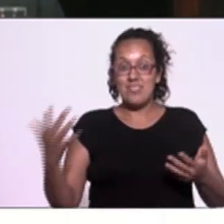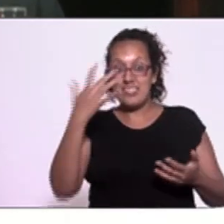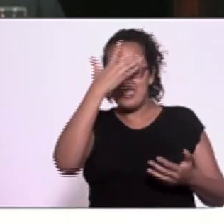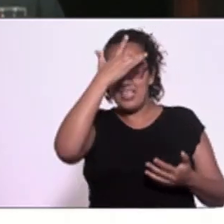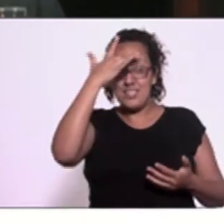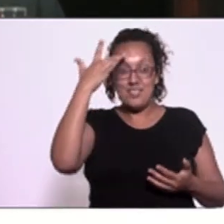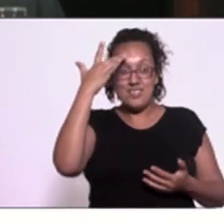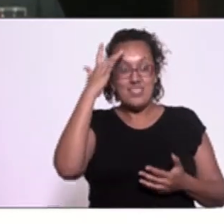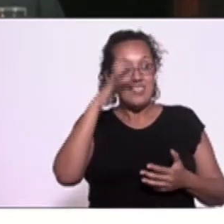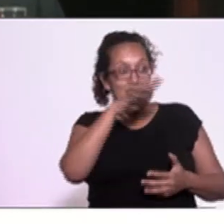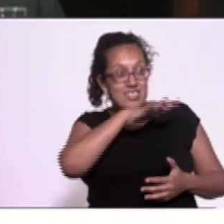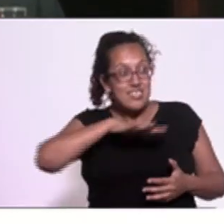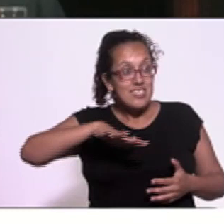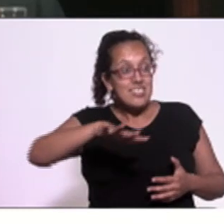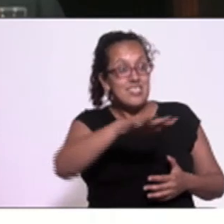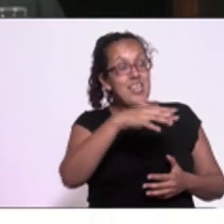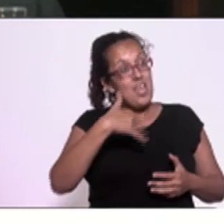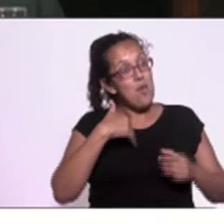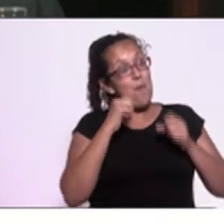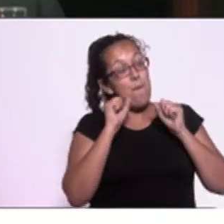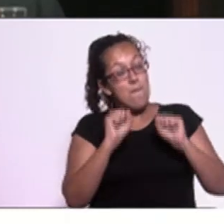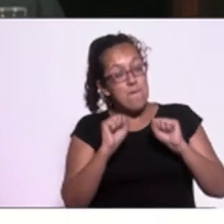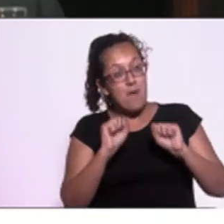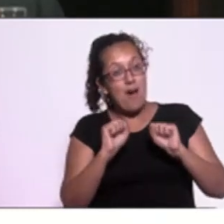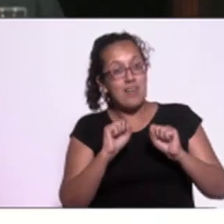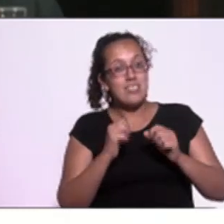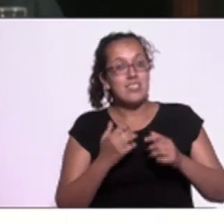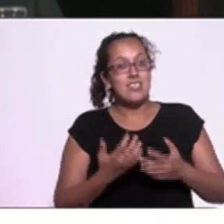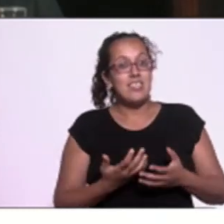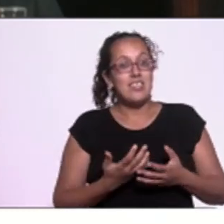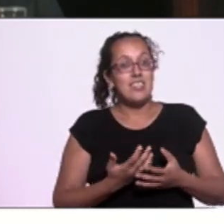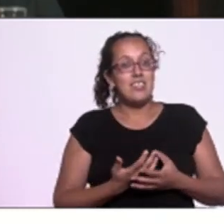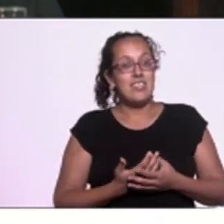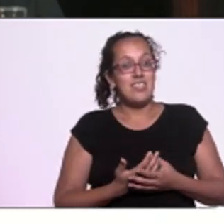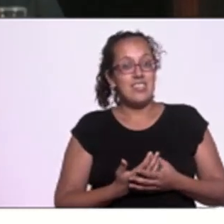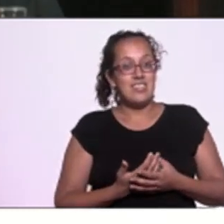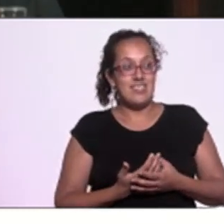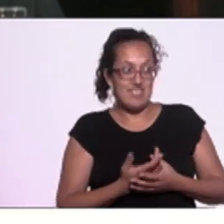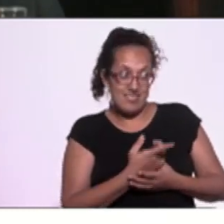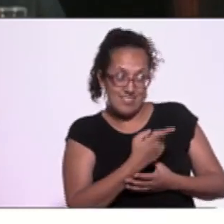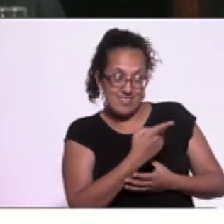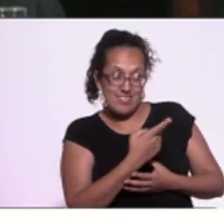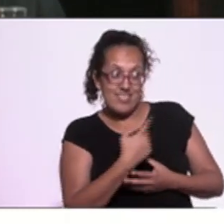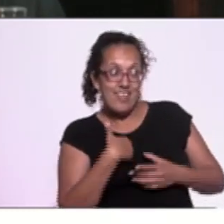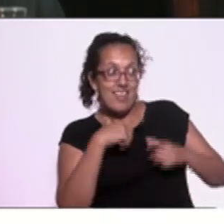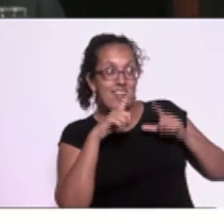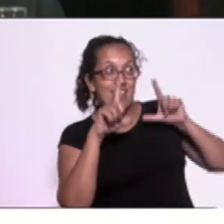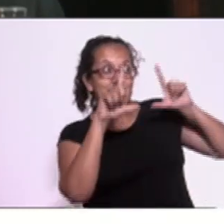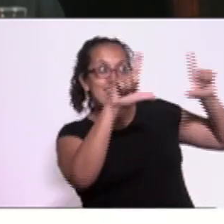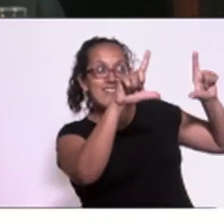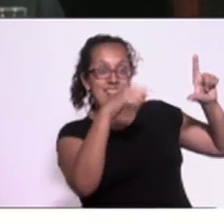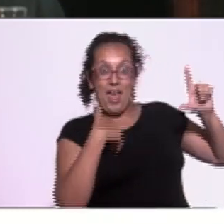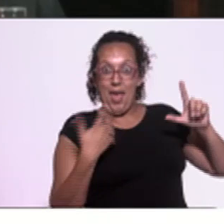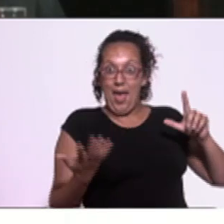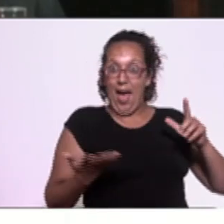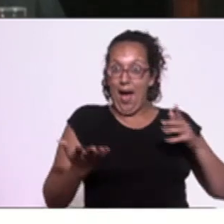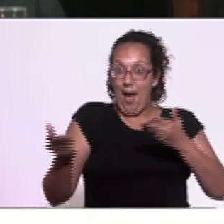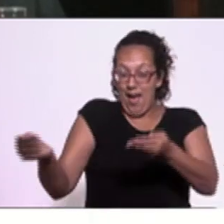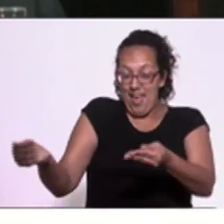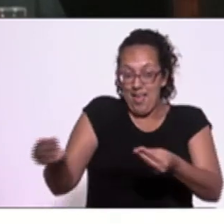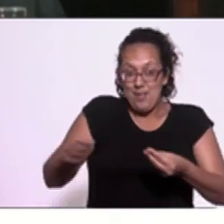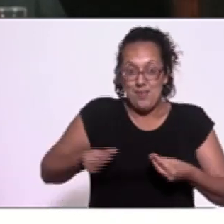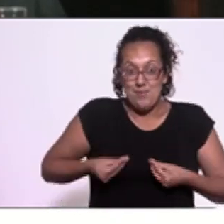galeria que eu possa diariamente, né, Libório, olhar o quadro que eu